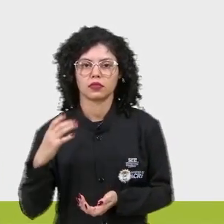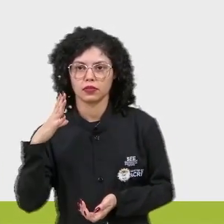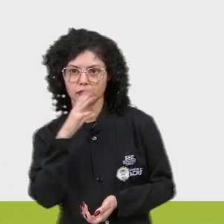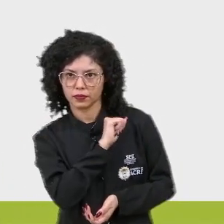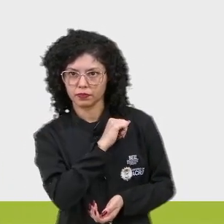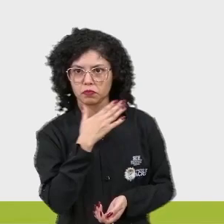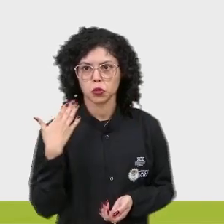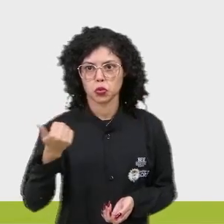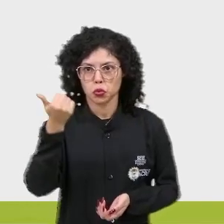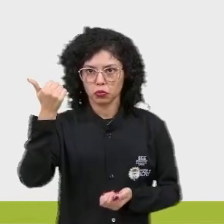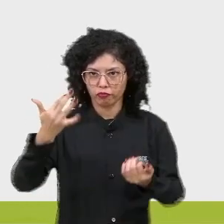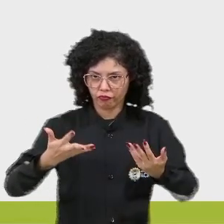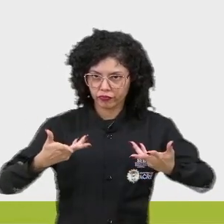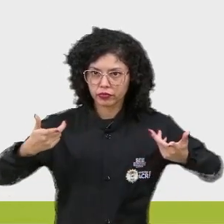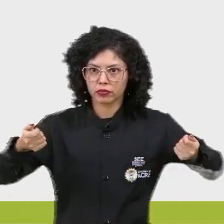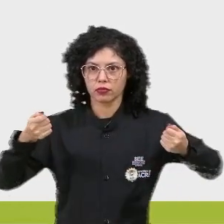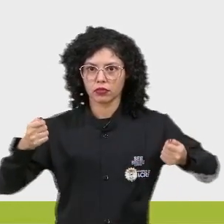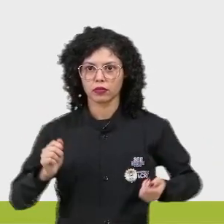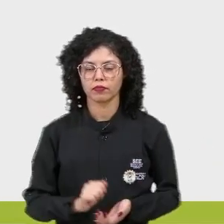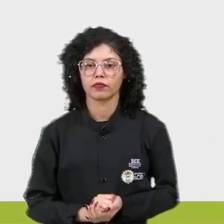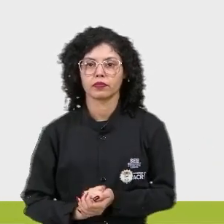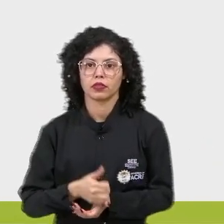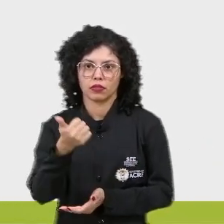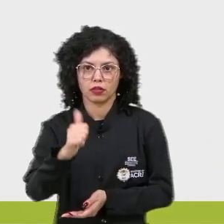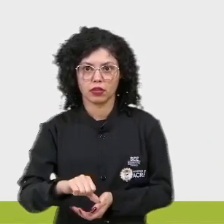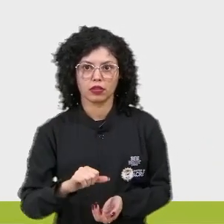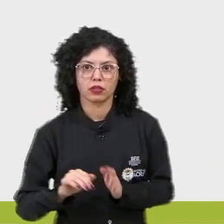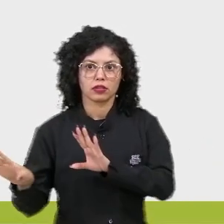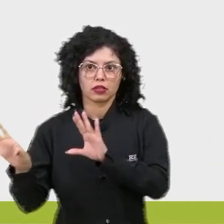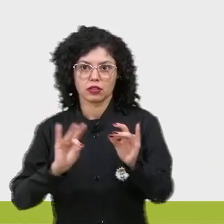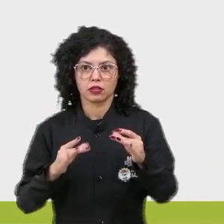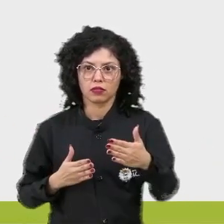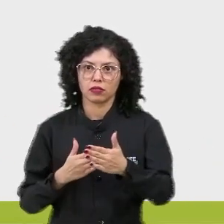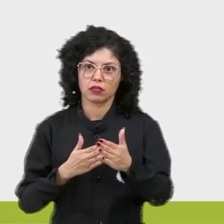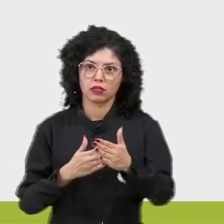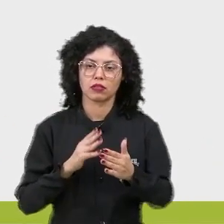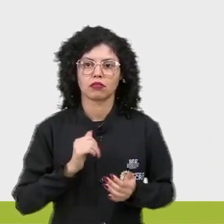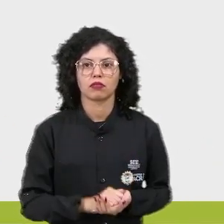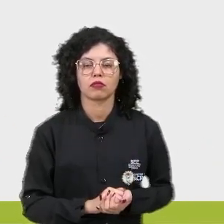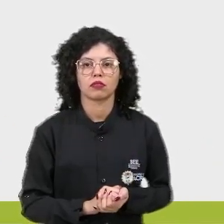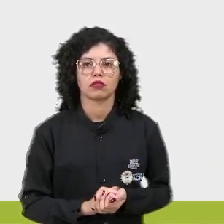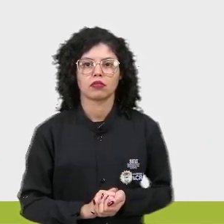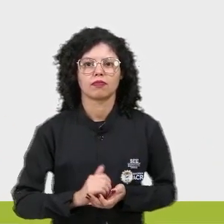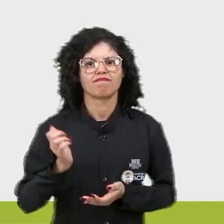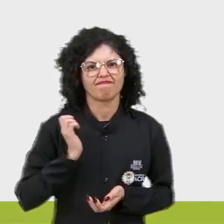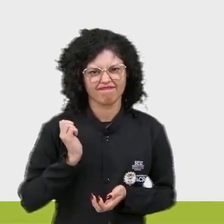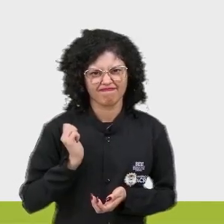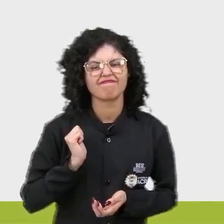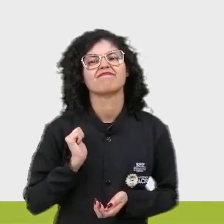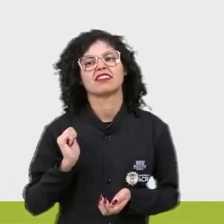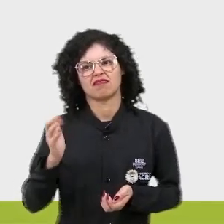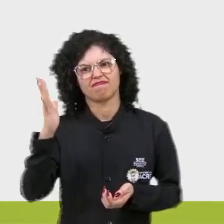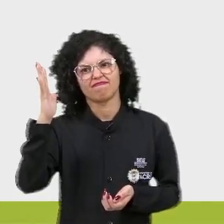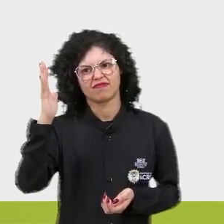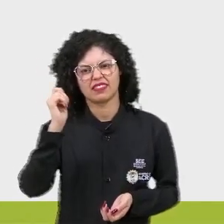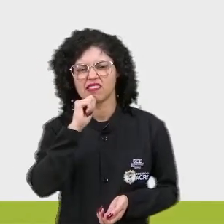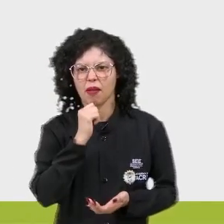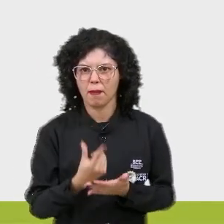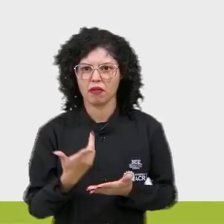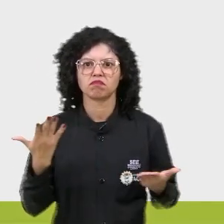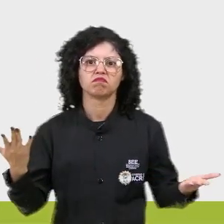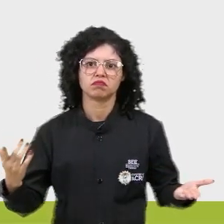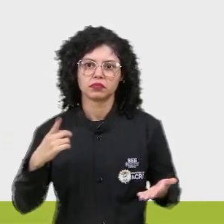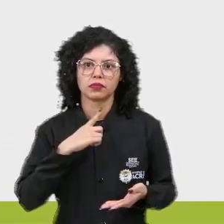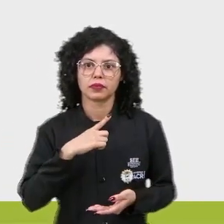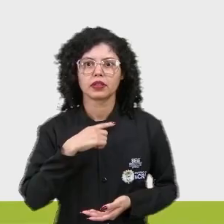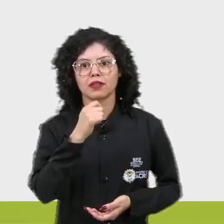transporte e maior agilidade. E a desvantagem: trajeto limitado, instalação de dutos são altamente caras e tem